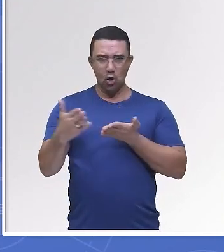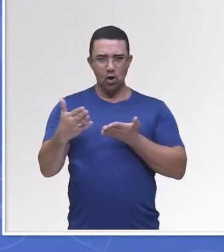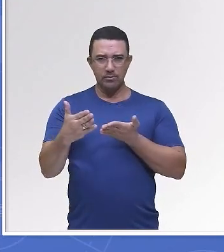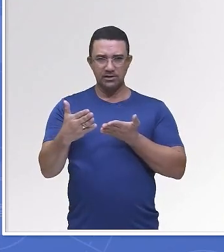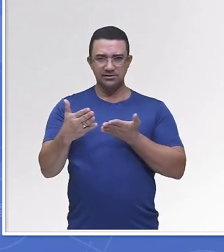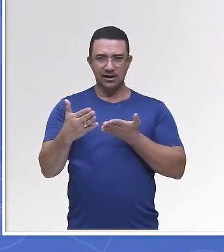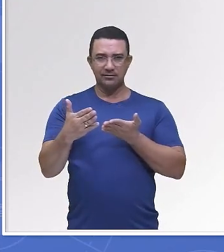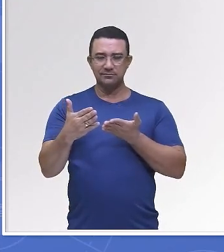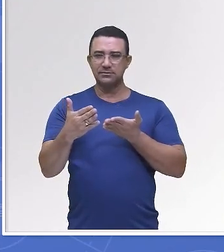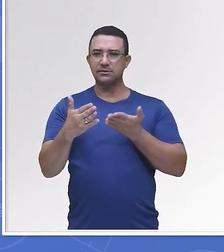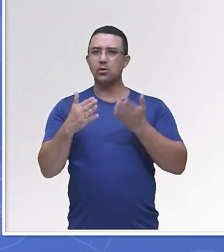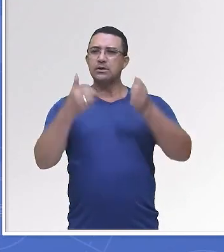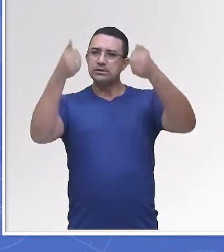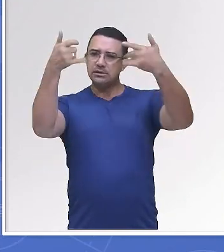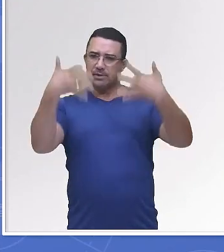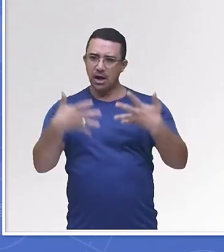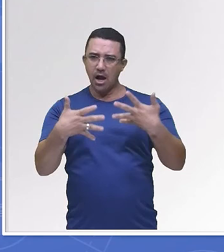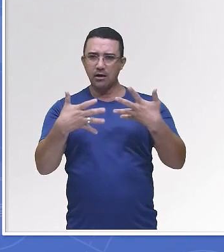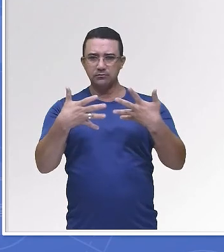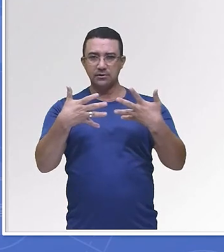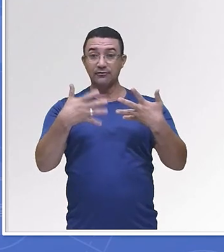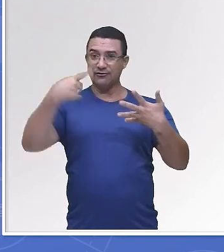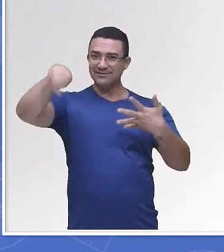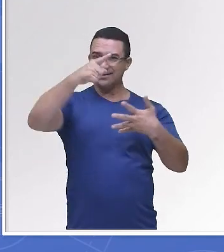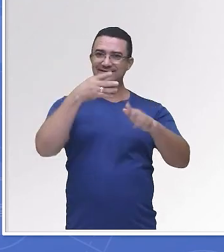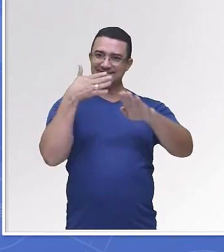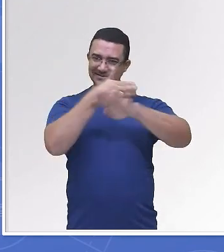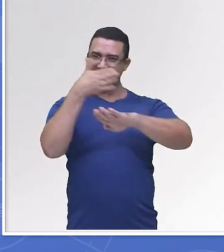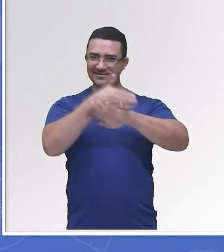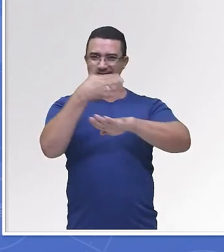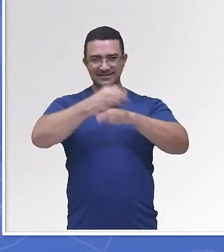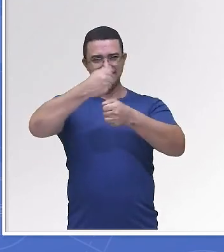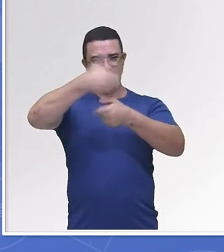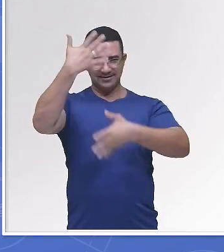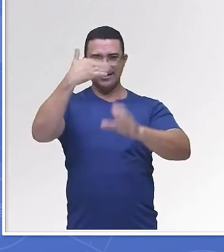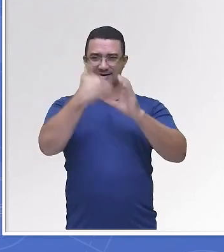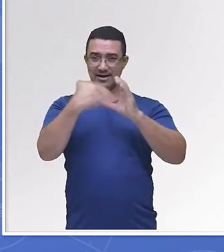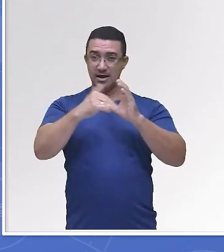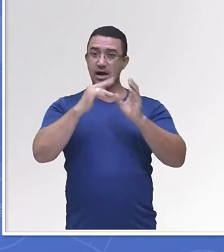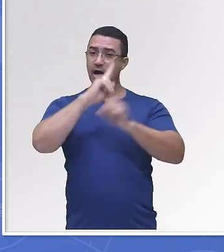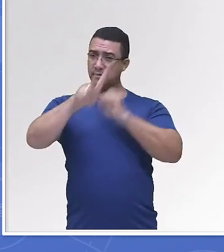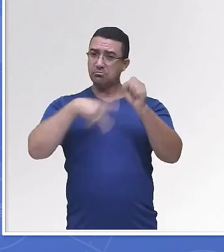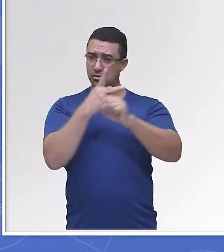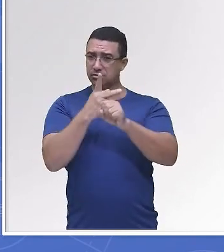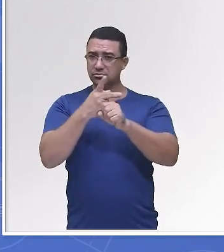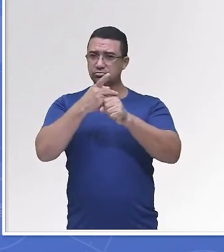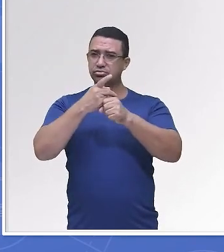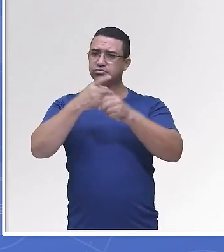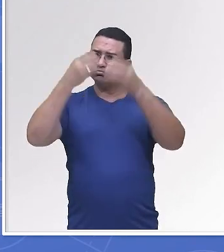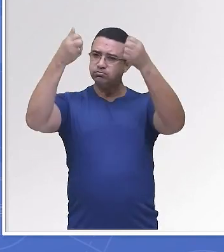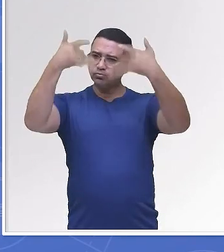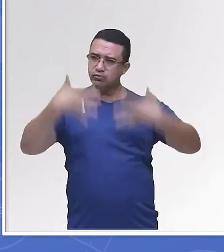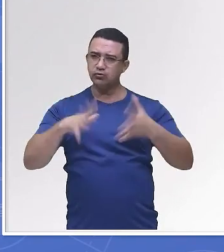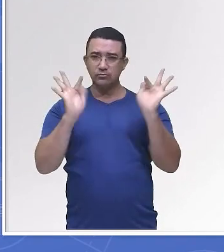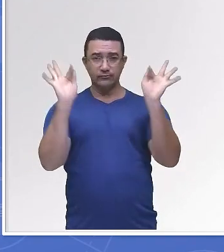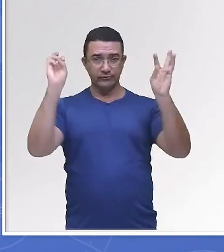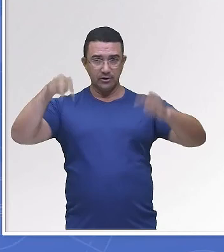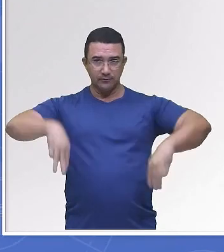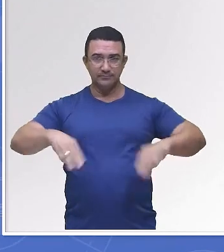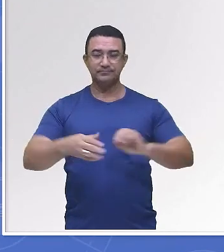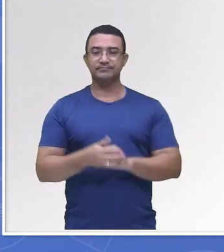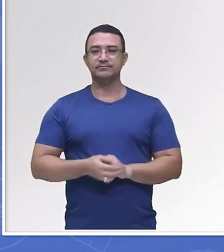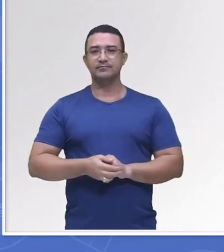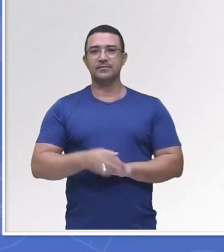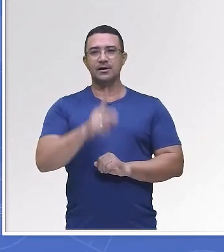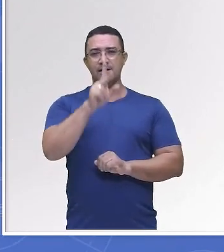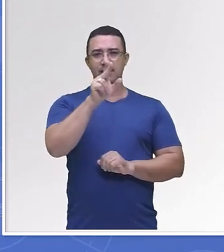aqui comentando a participação de vocês e aí na sequência a gente faz o comentário final, ok? Olha só, a gente teve aí então o